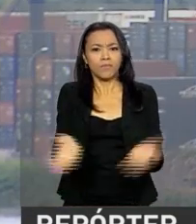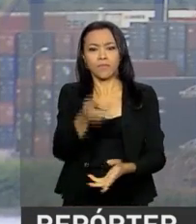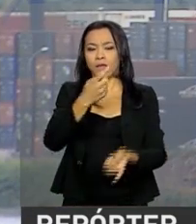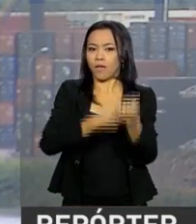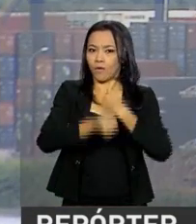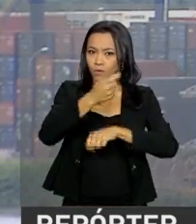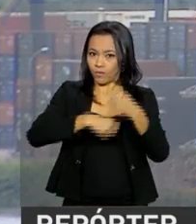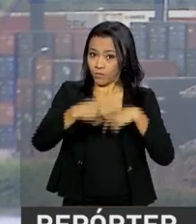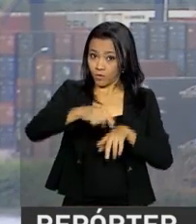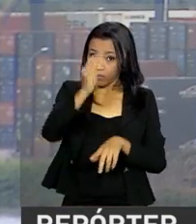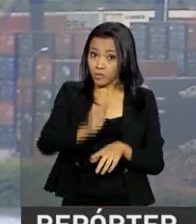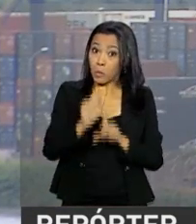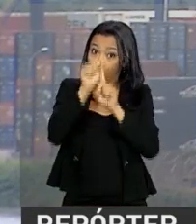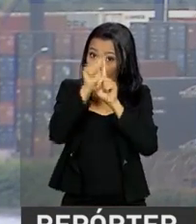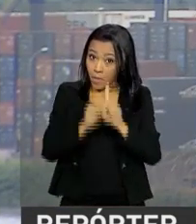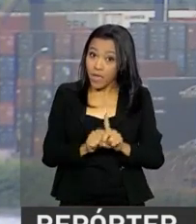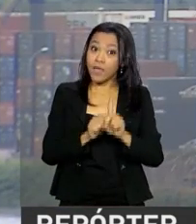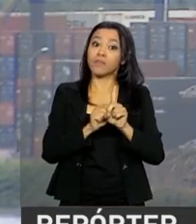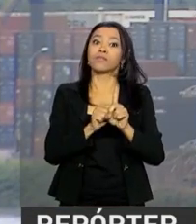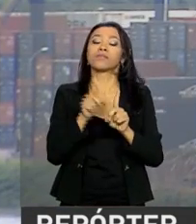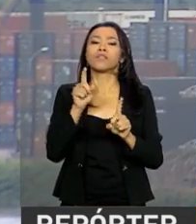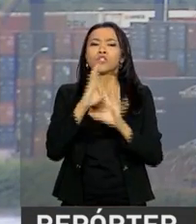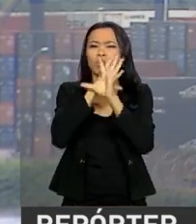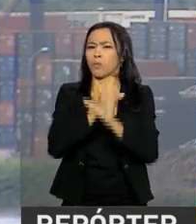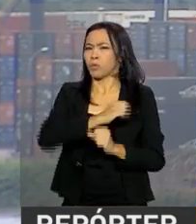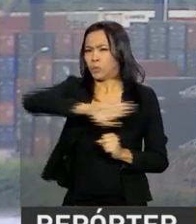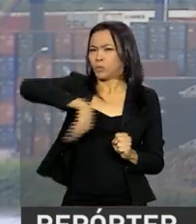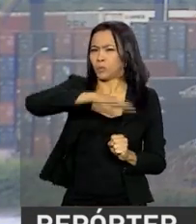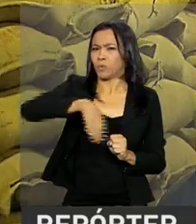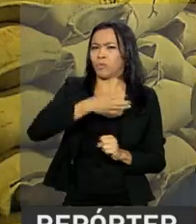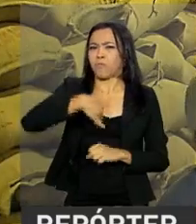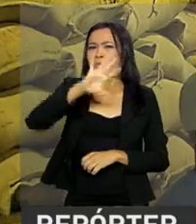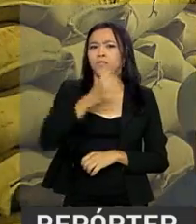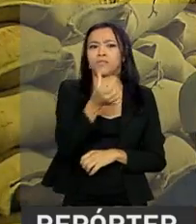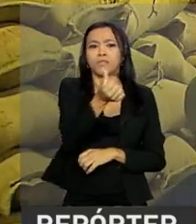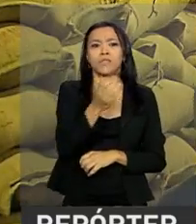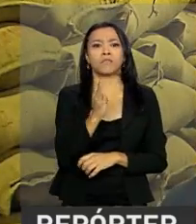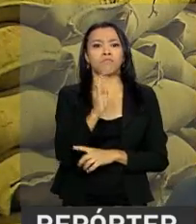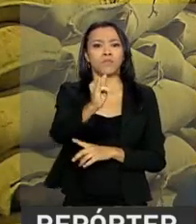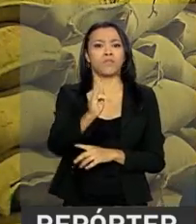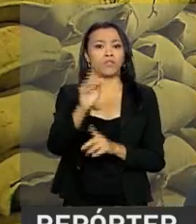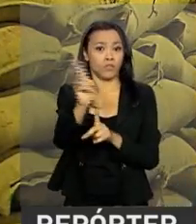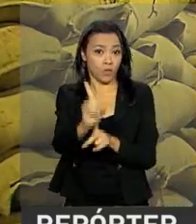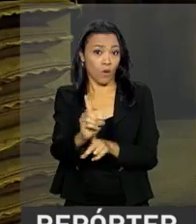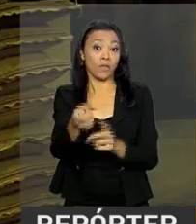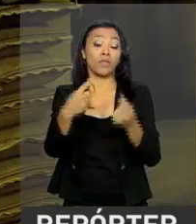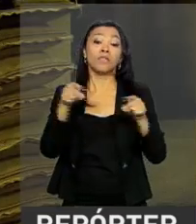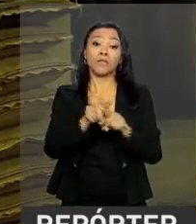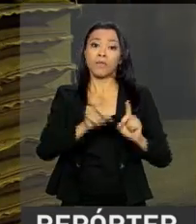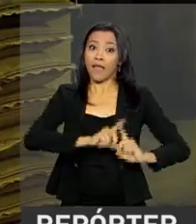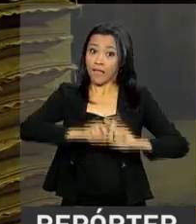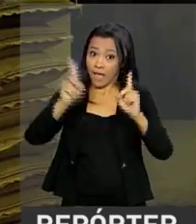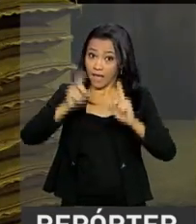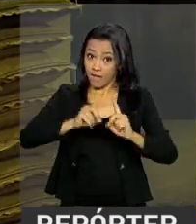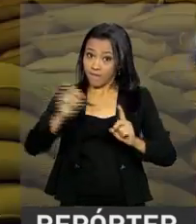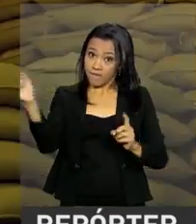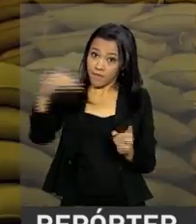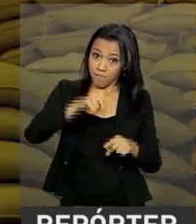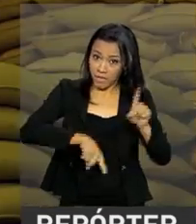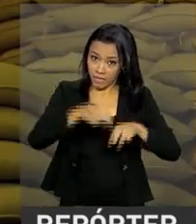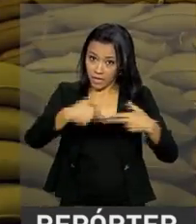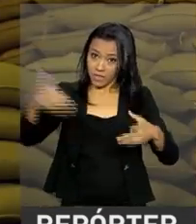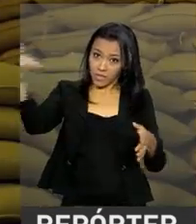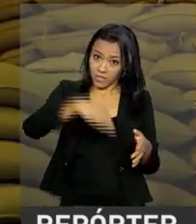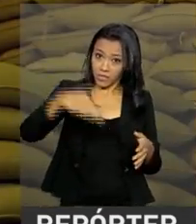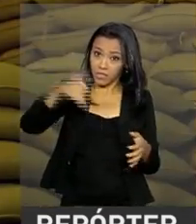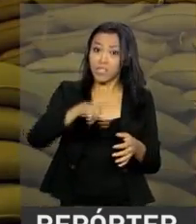país no mês As exportações somaram mais de 6 bilhões e meio de dólares e as importações 5 bilhões 300